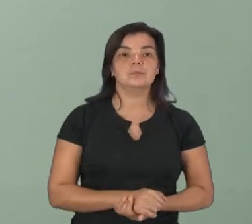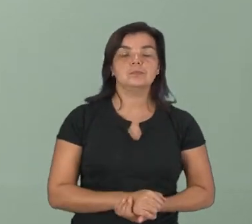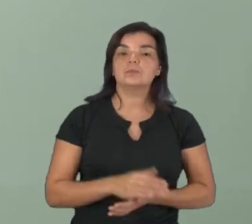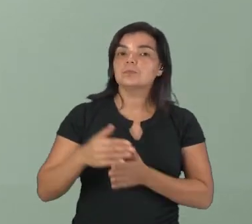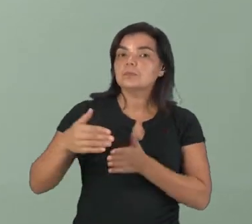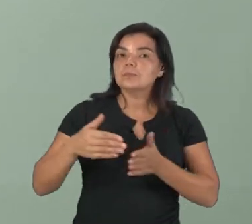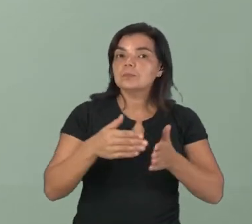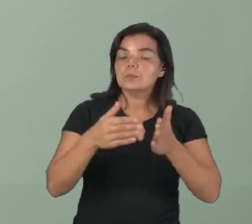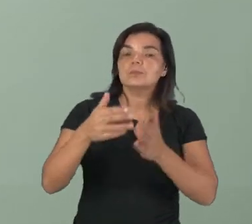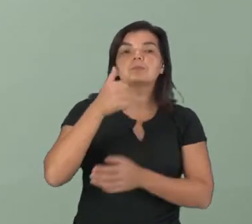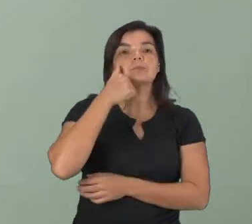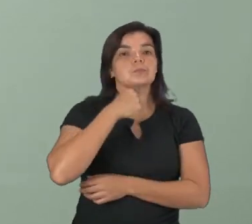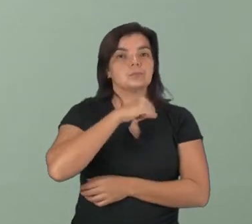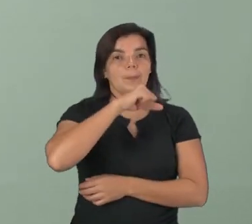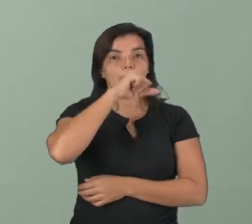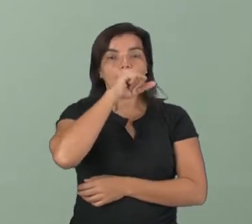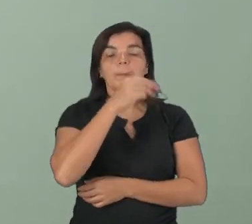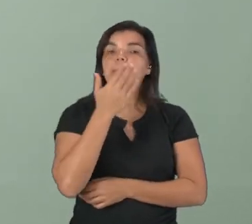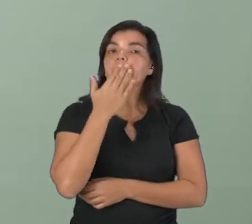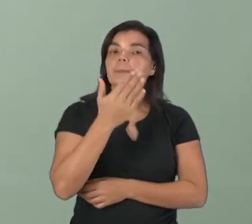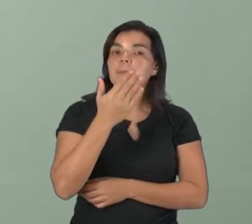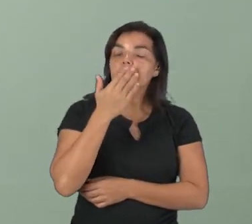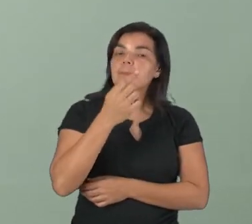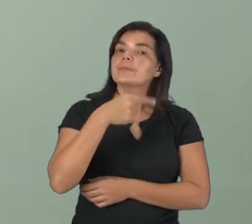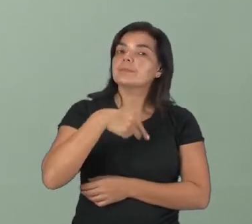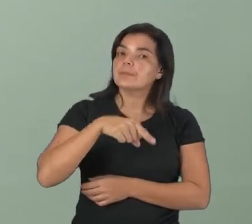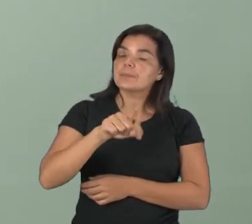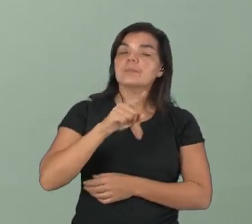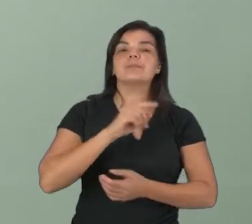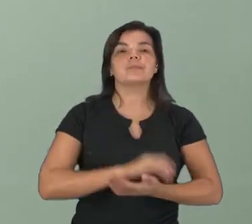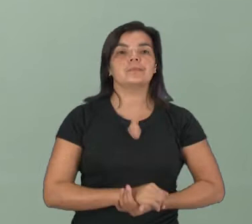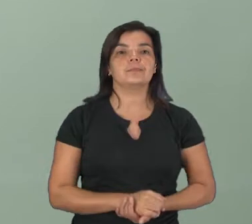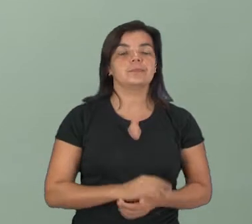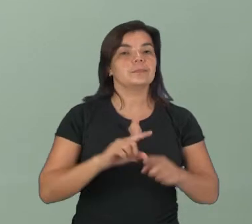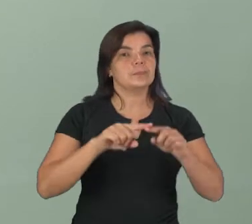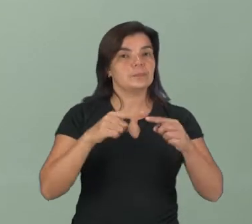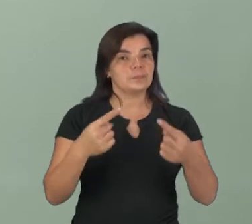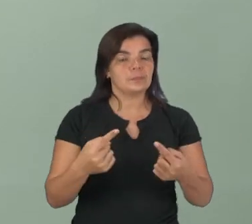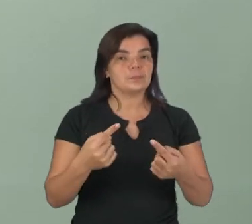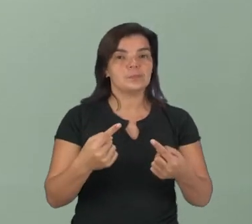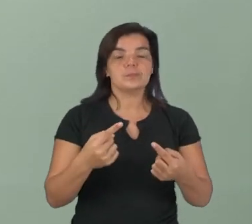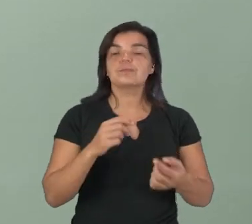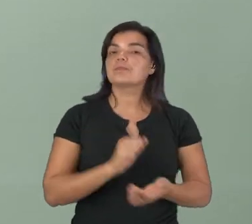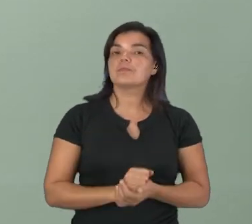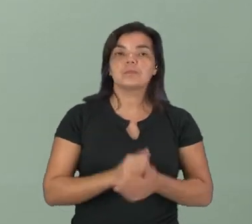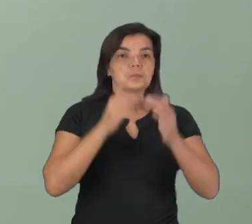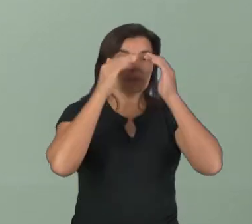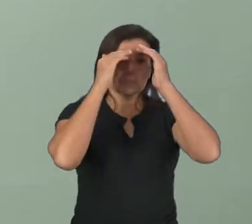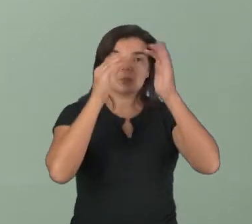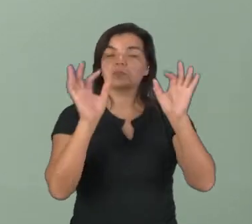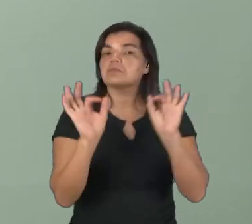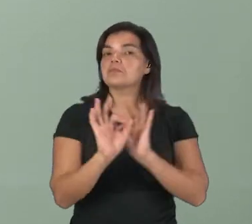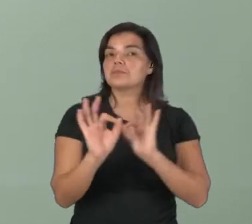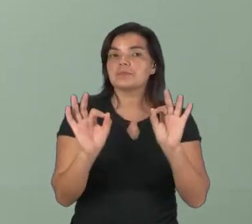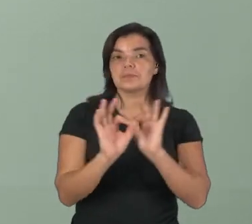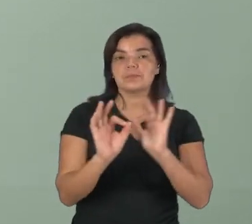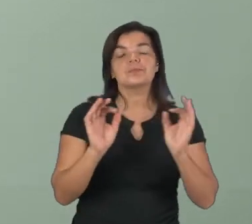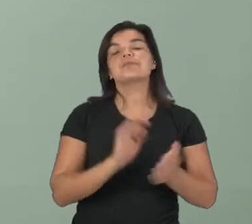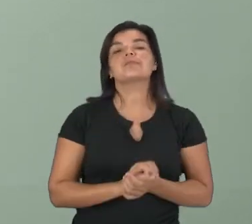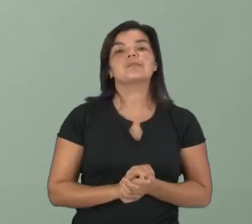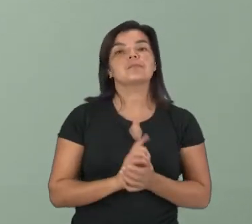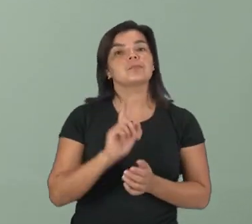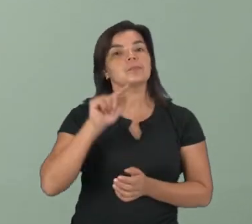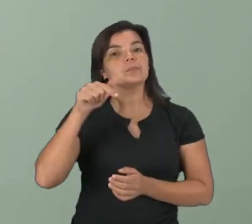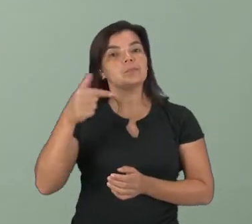caminho que a mamãe dela pediu que ela seguisse, mas ela não obedeceu à mãe dela e